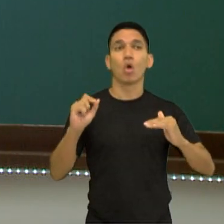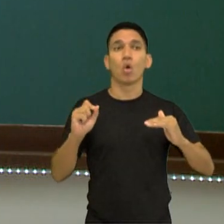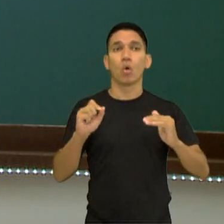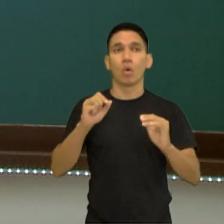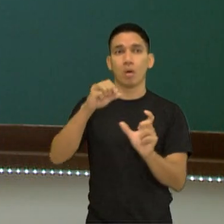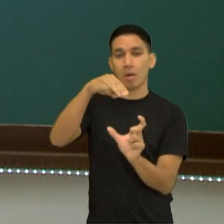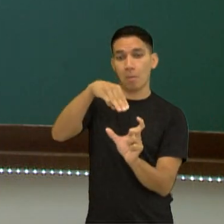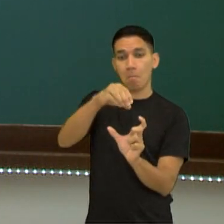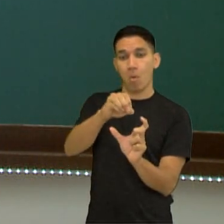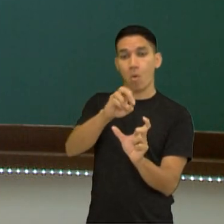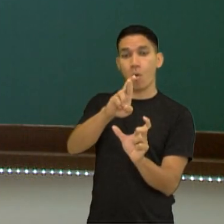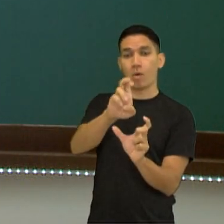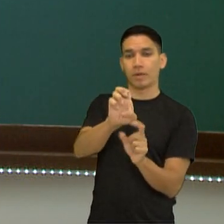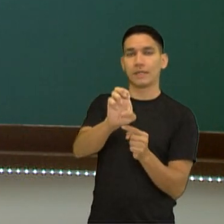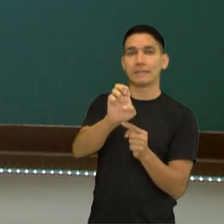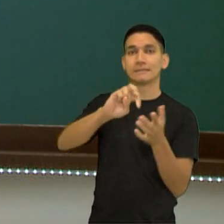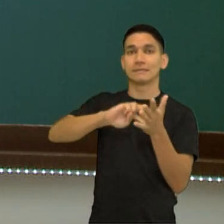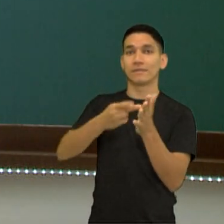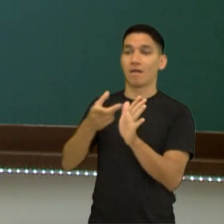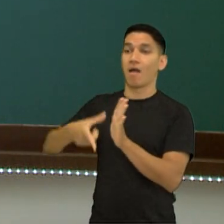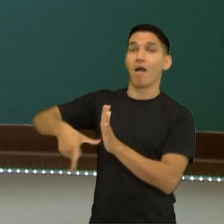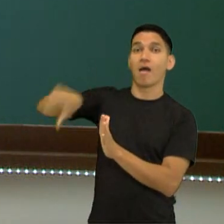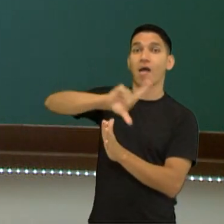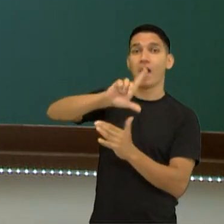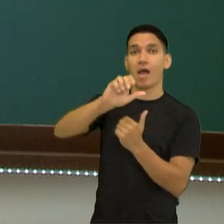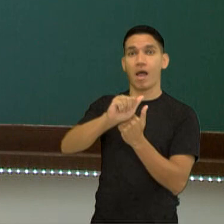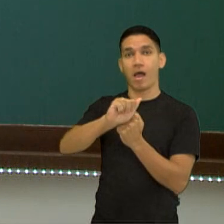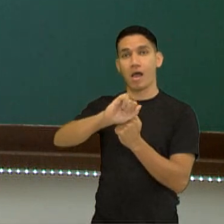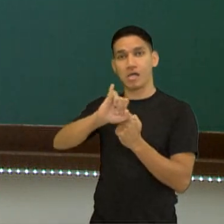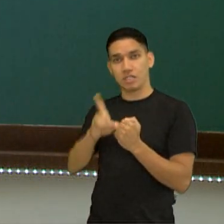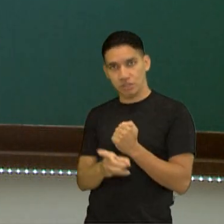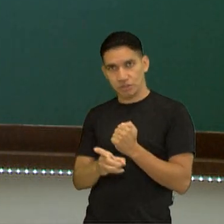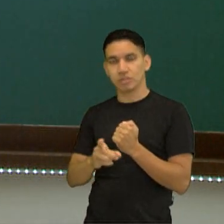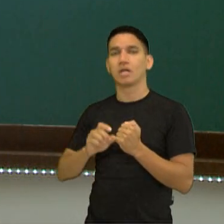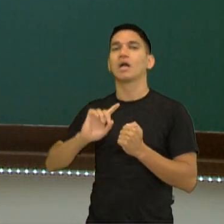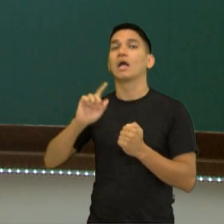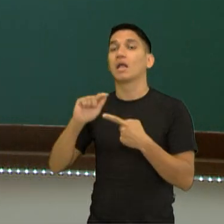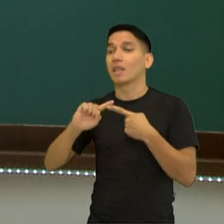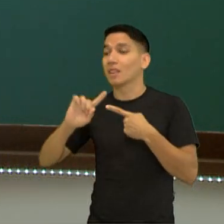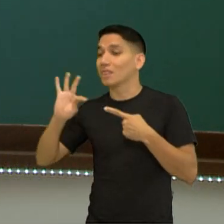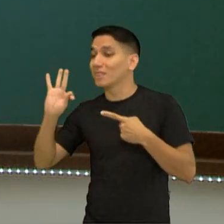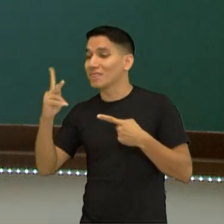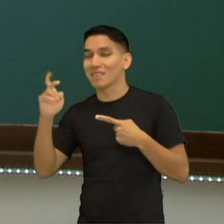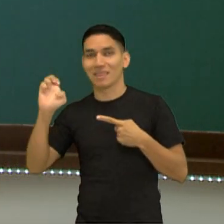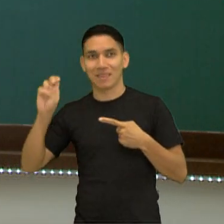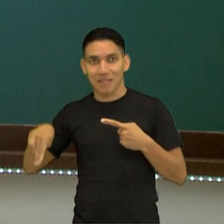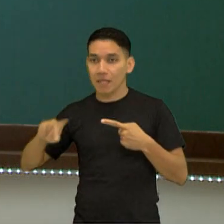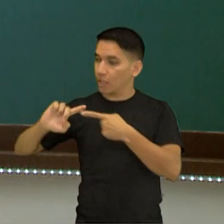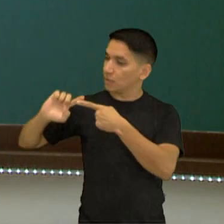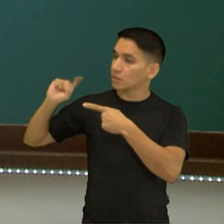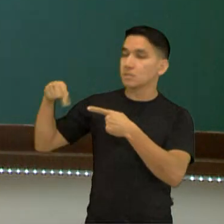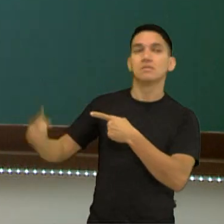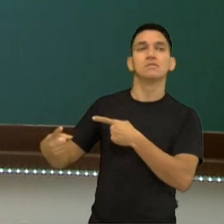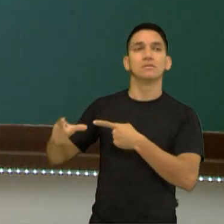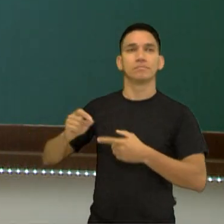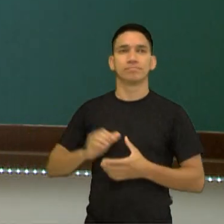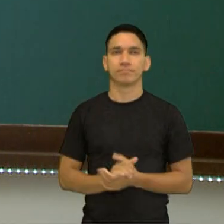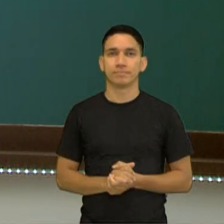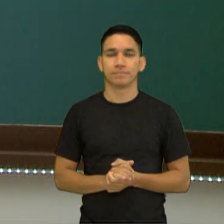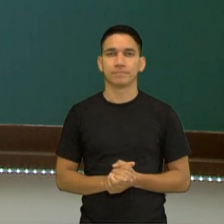more antes do adjetivo e o than depois do adjetivo, que significa o quê? Olha